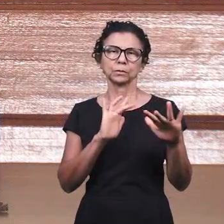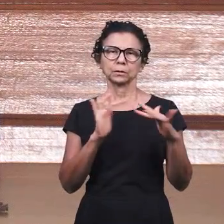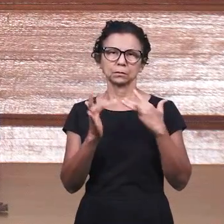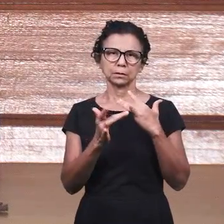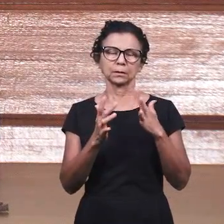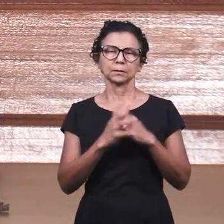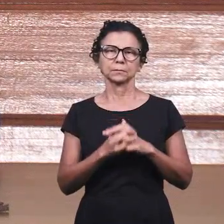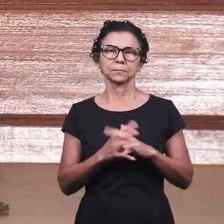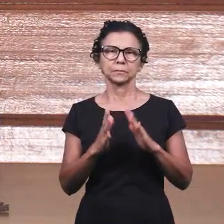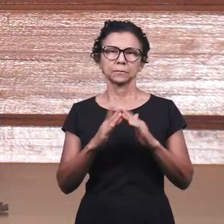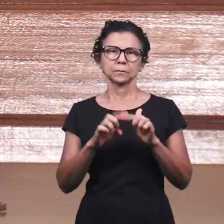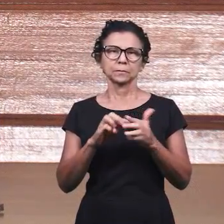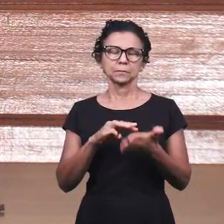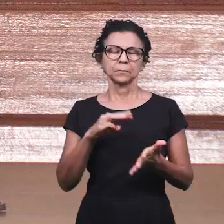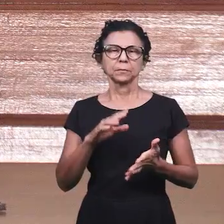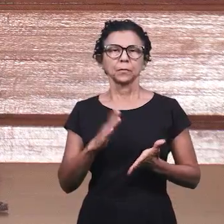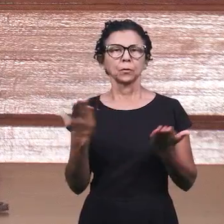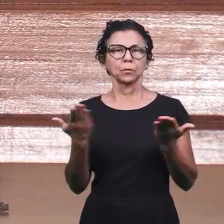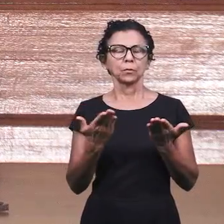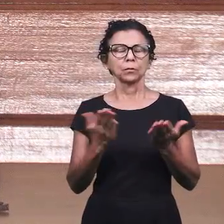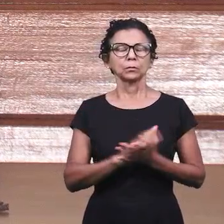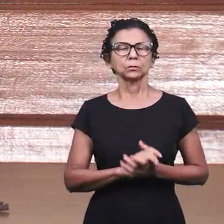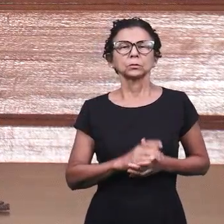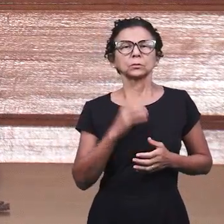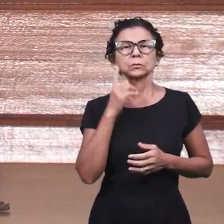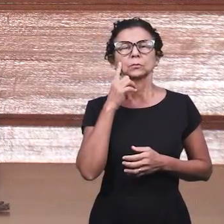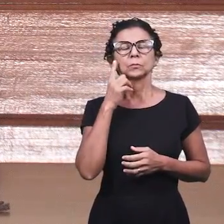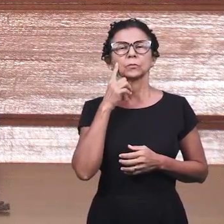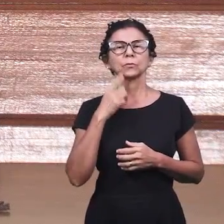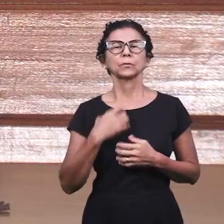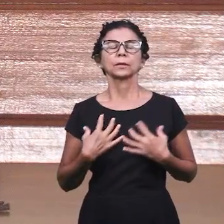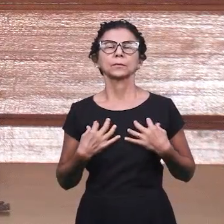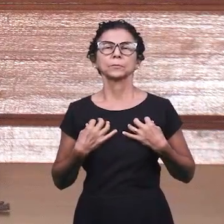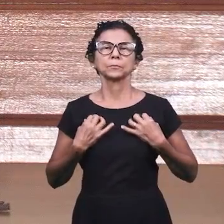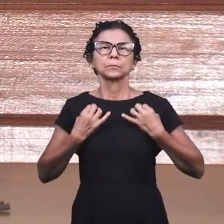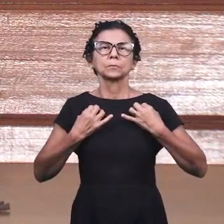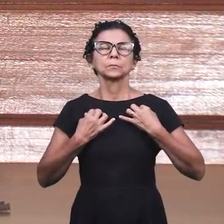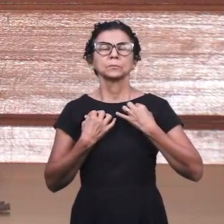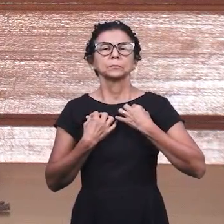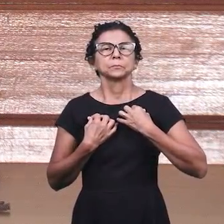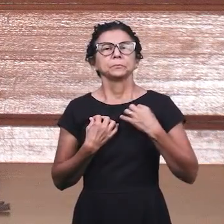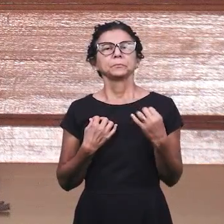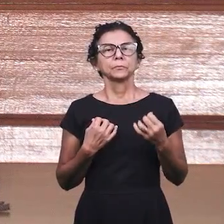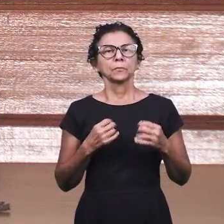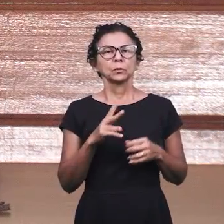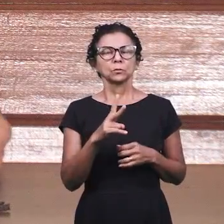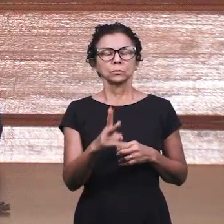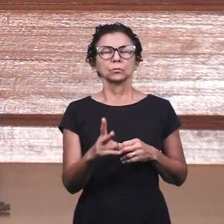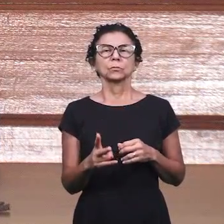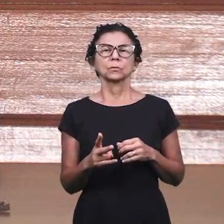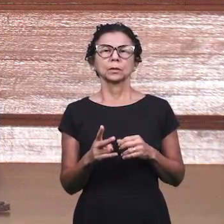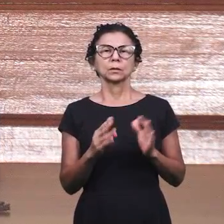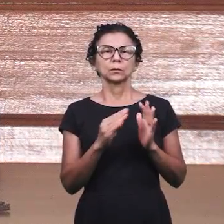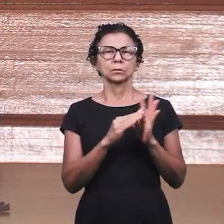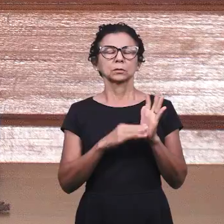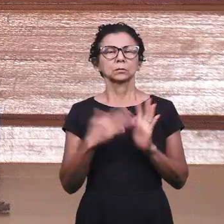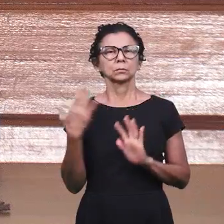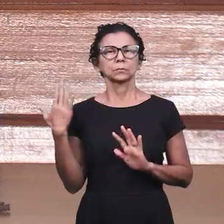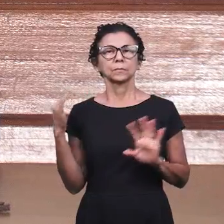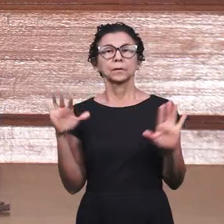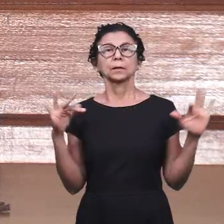Cristã Maranata. E neste episódio nós vamos tratar acerca da família. Já é a continuidade do